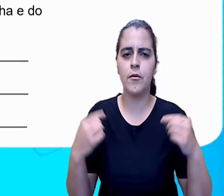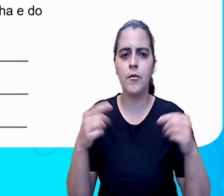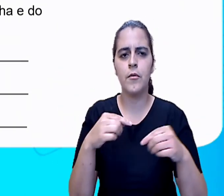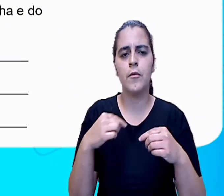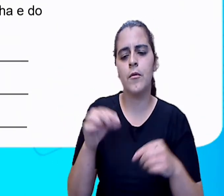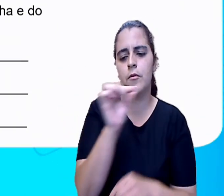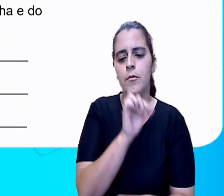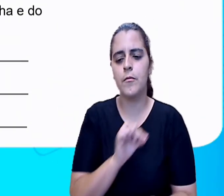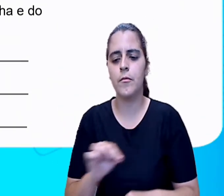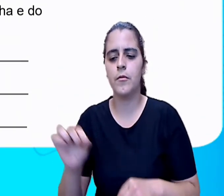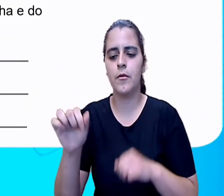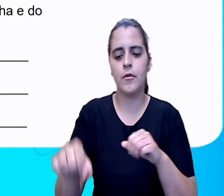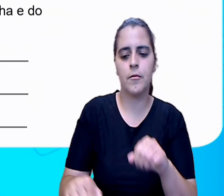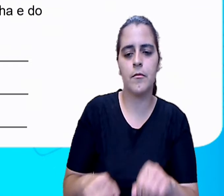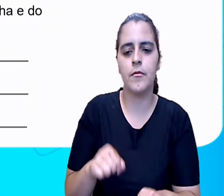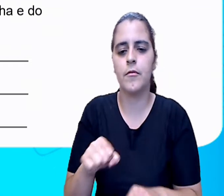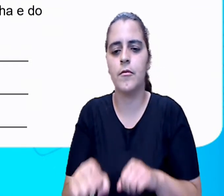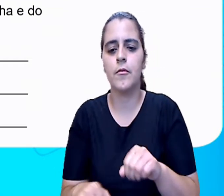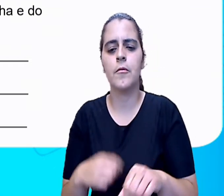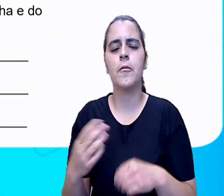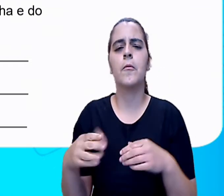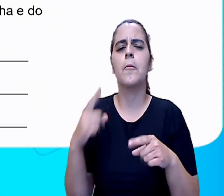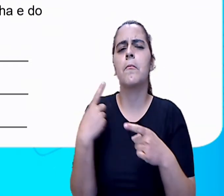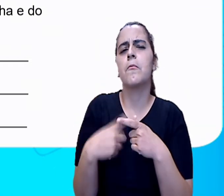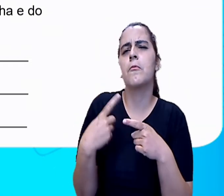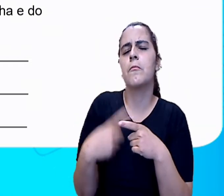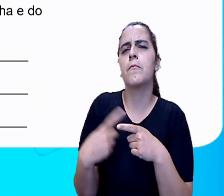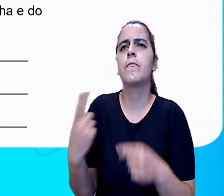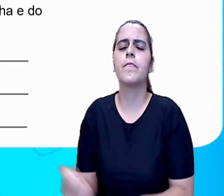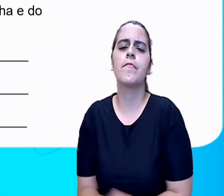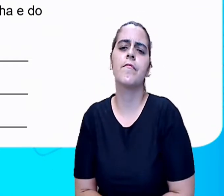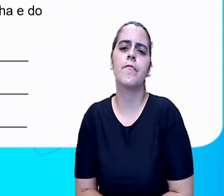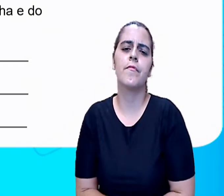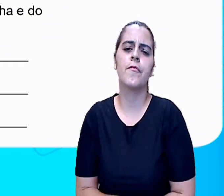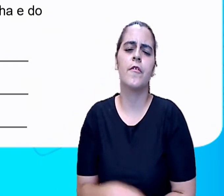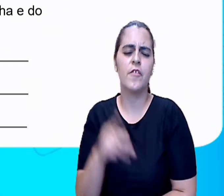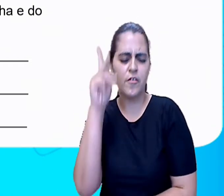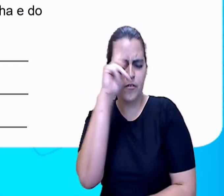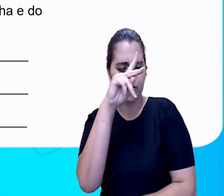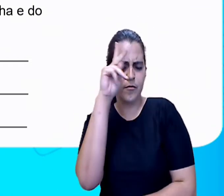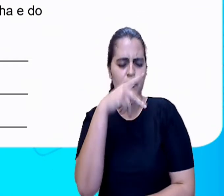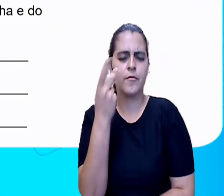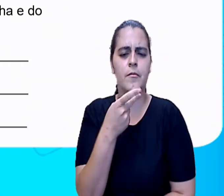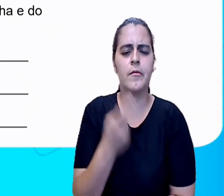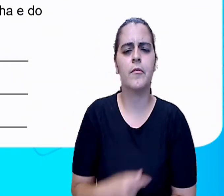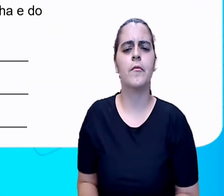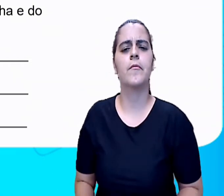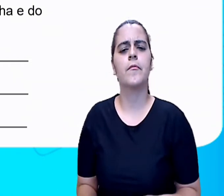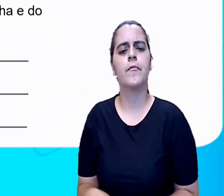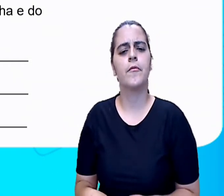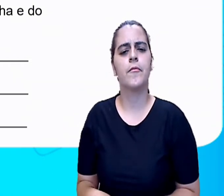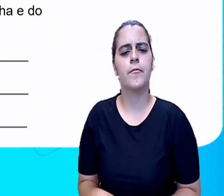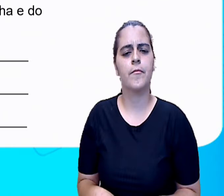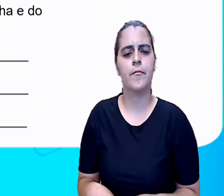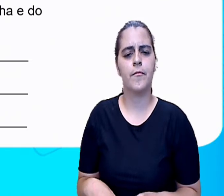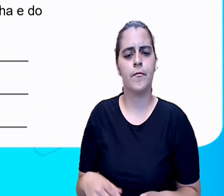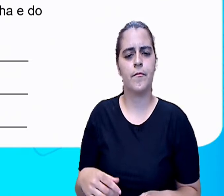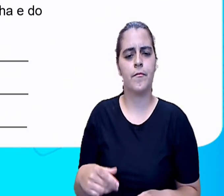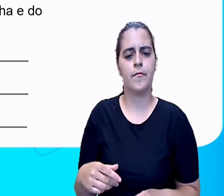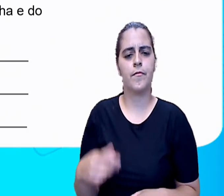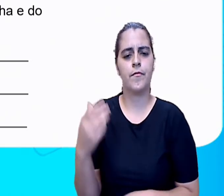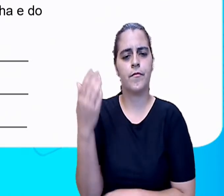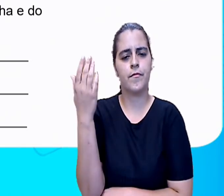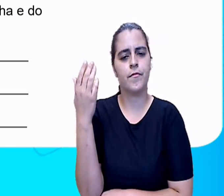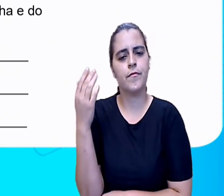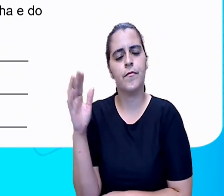da roda da bicicleta? E por quê? Vocês lembram que eu falei com vocês a respeito do pau,